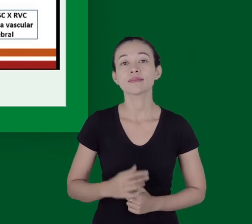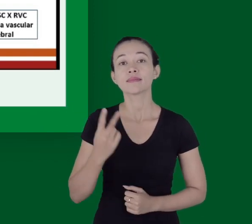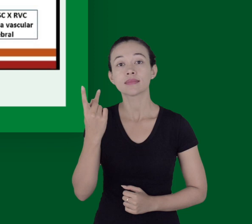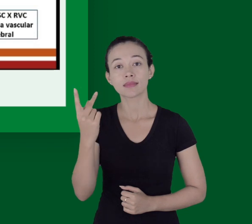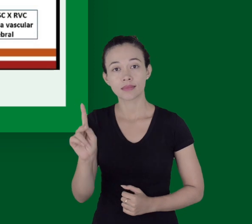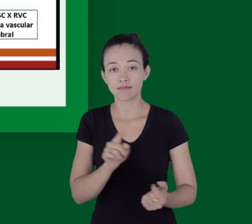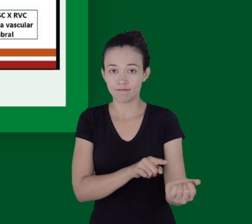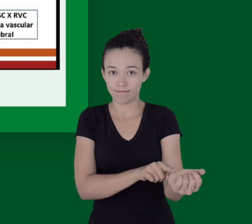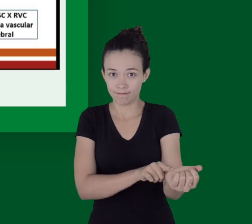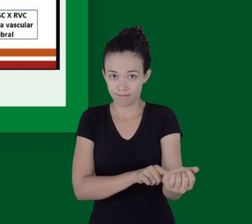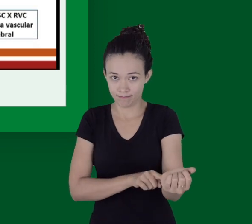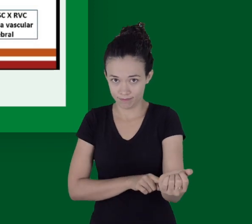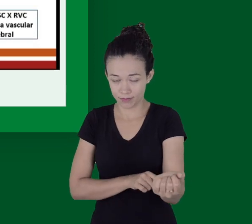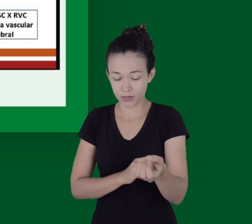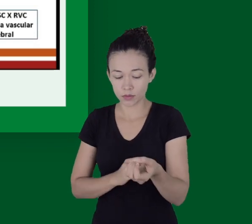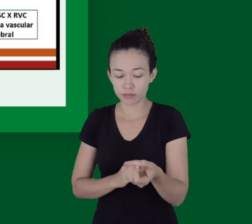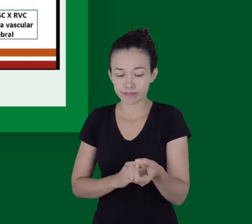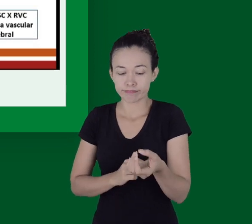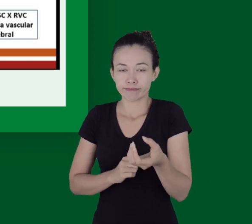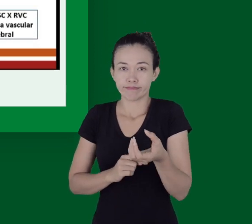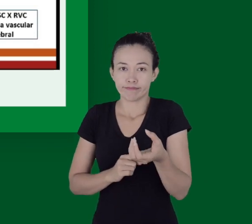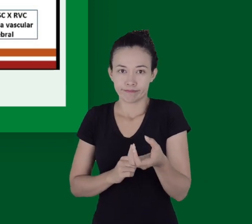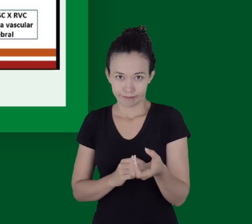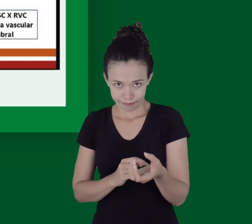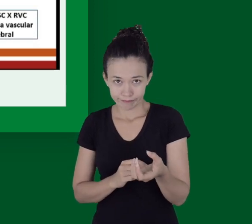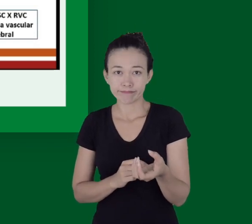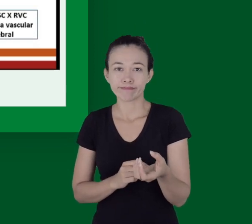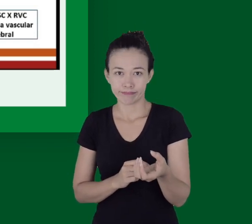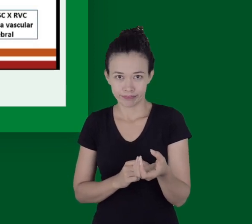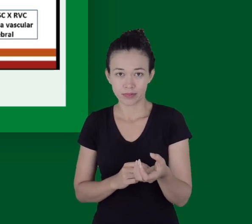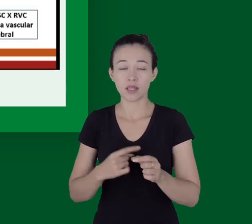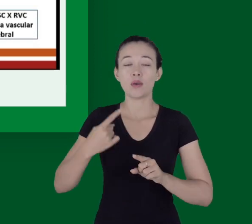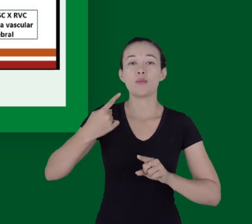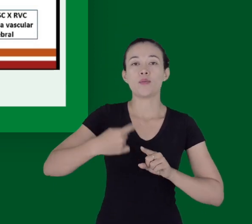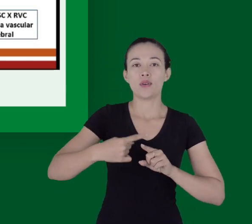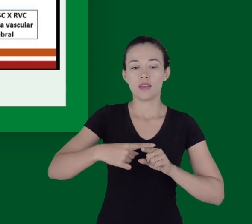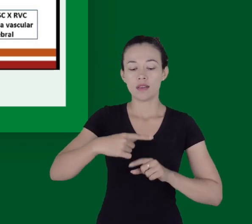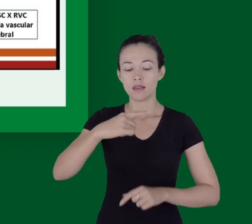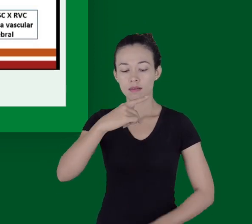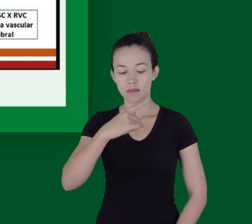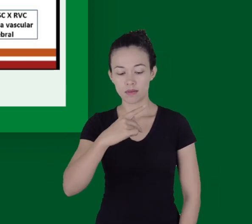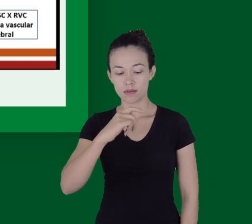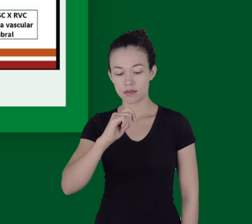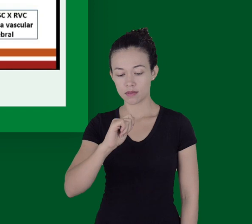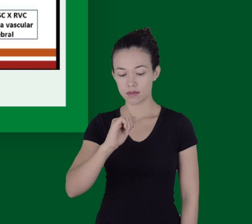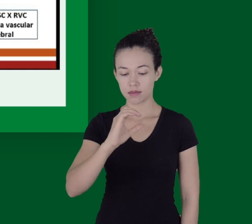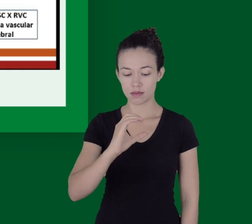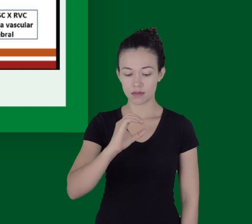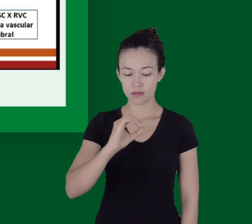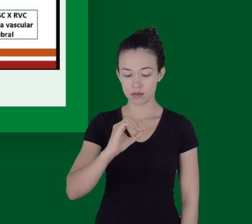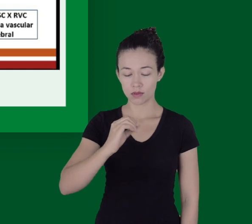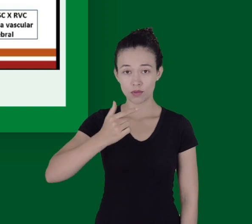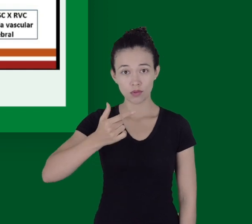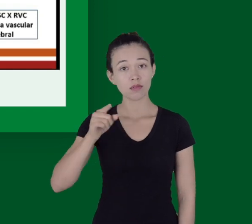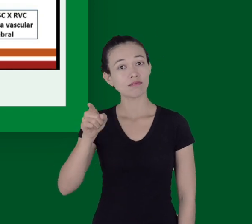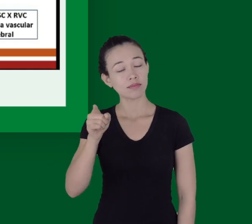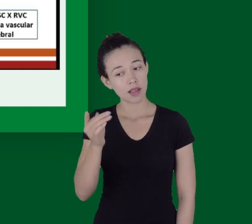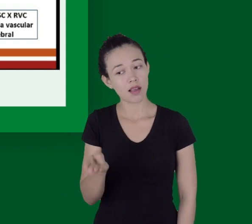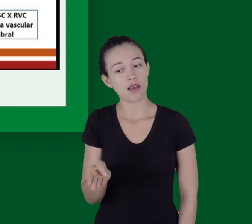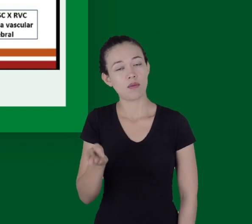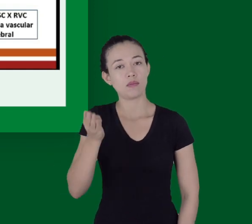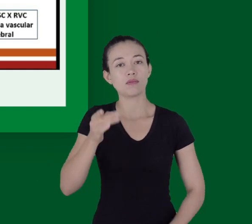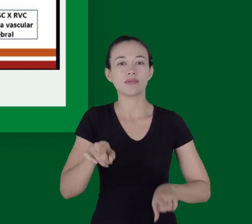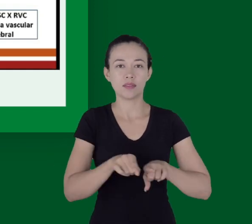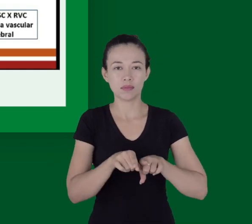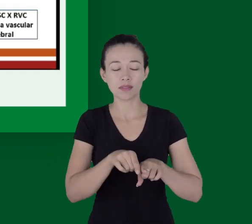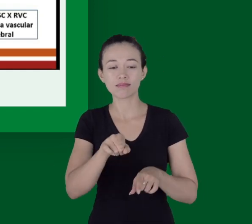vasodilatação reativa, por conta do aumento da pressão parcial de CO2, os vasos são altamente